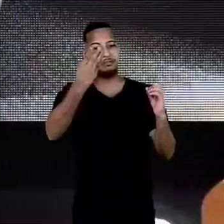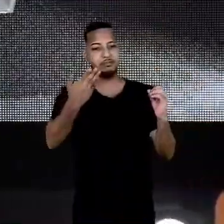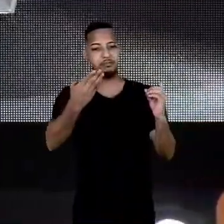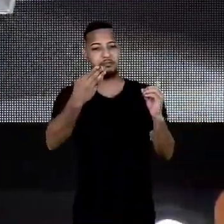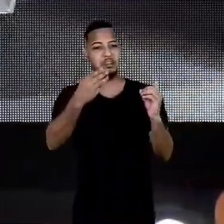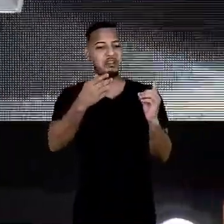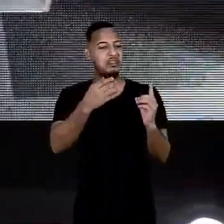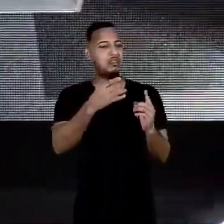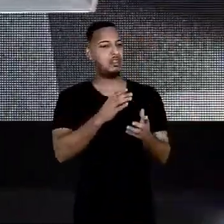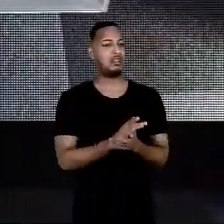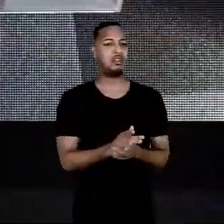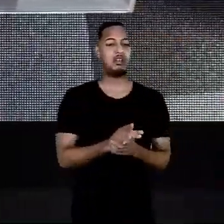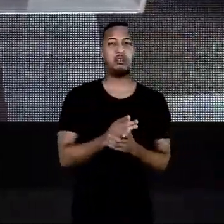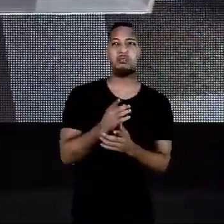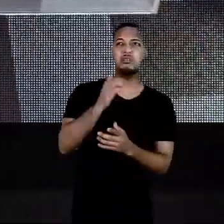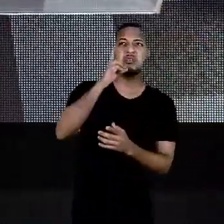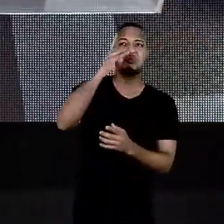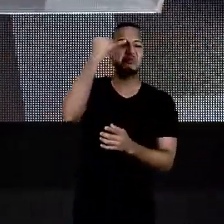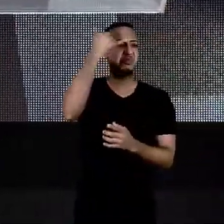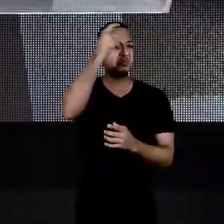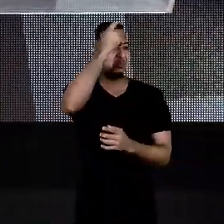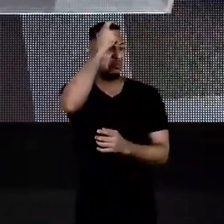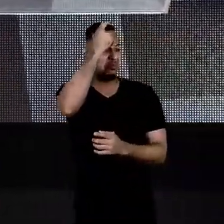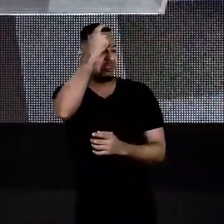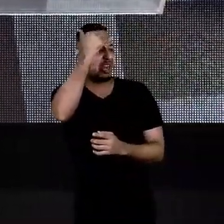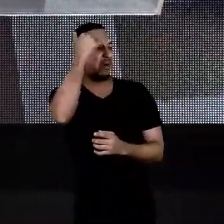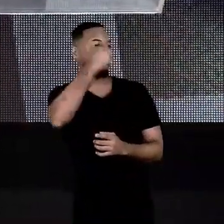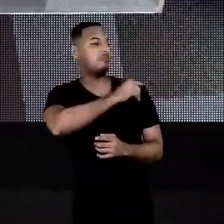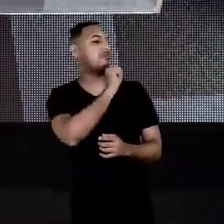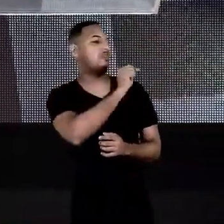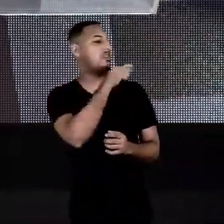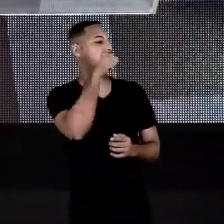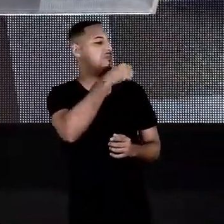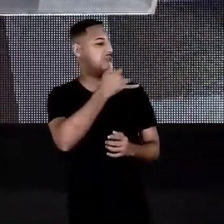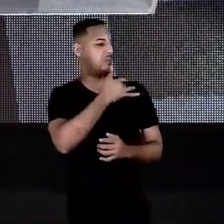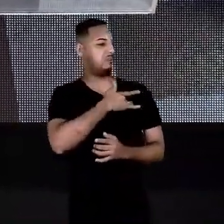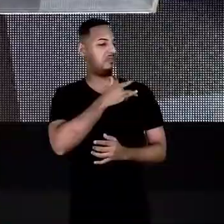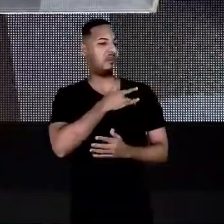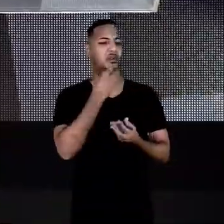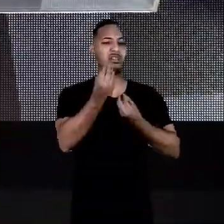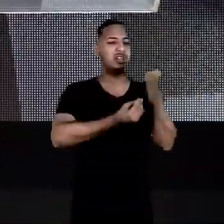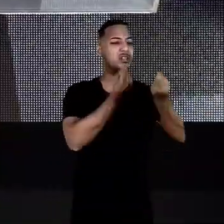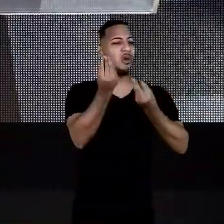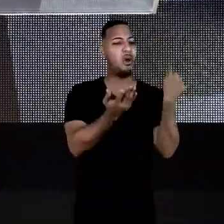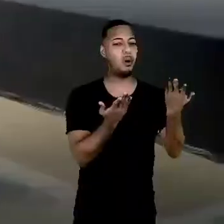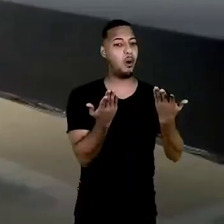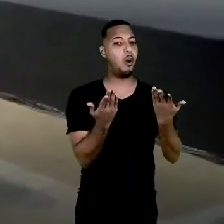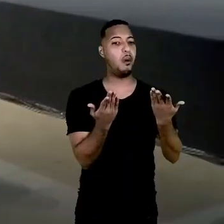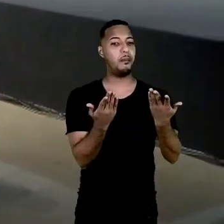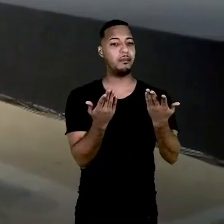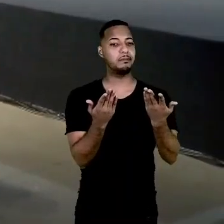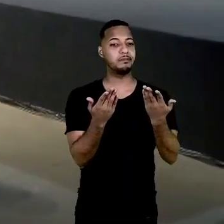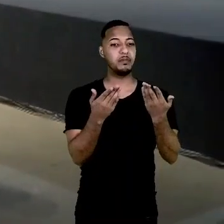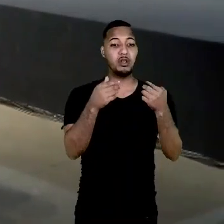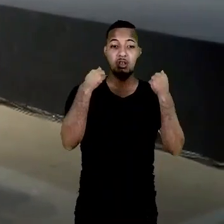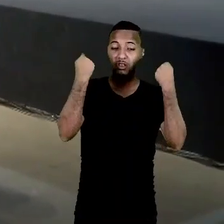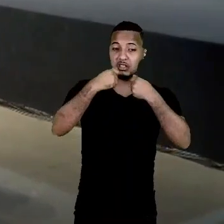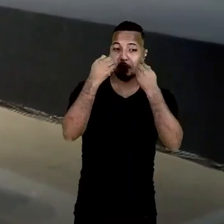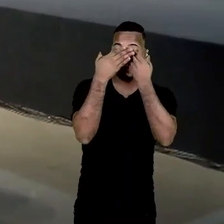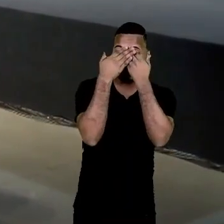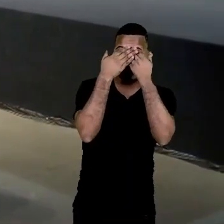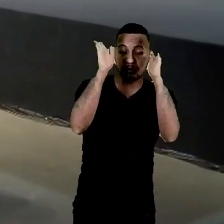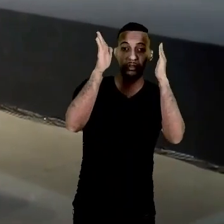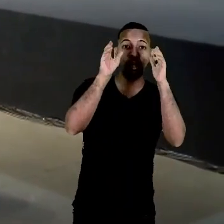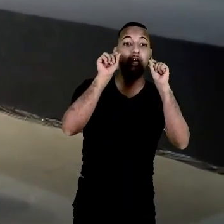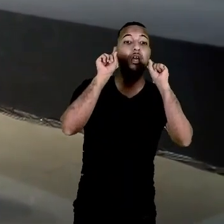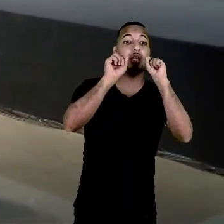coitadinho. Está vendo? Deus te abandonou. Está vendo? A igreja te abandonou. Quando na verdade você não está conseguindo enxergar que existe uma